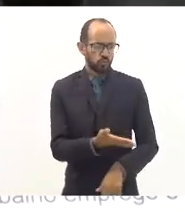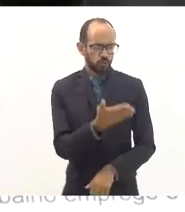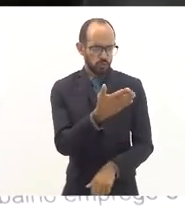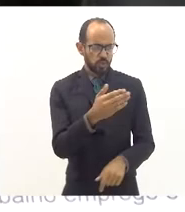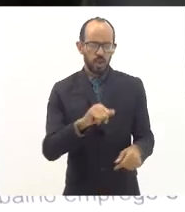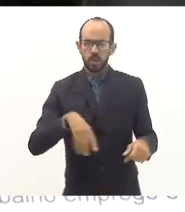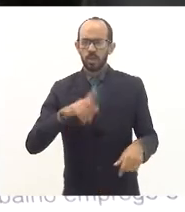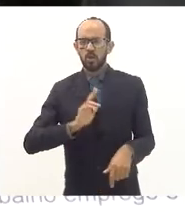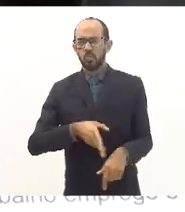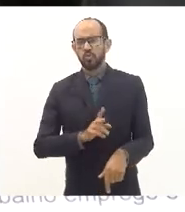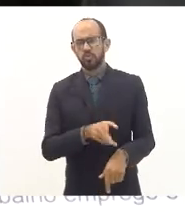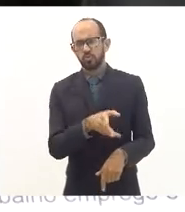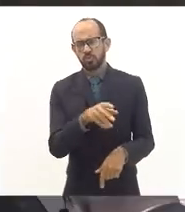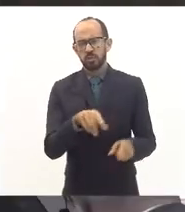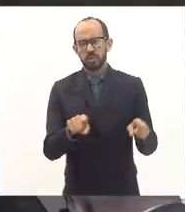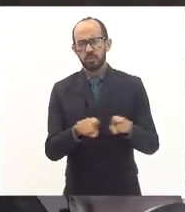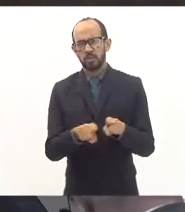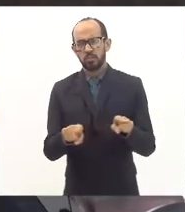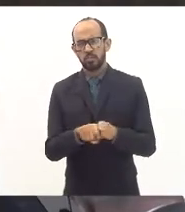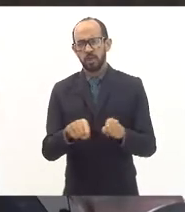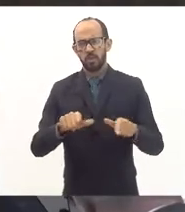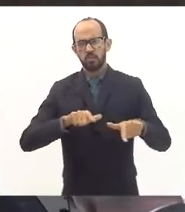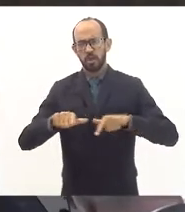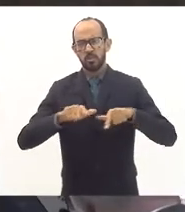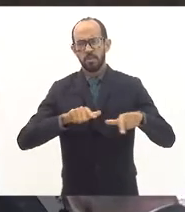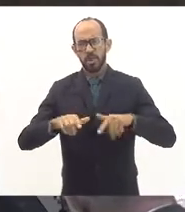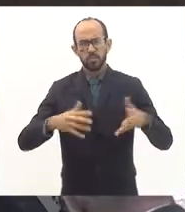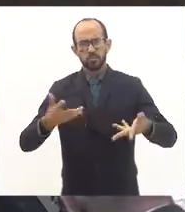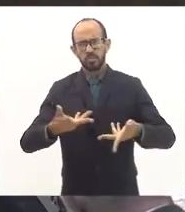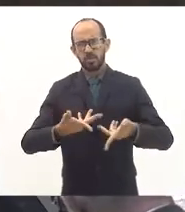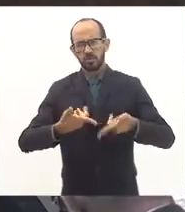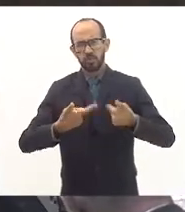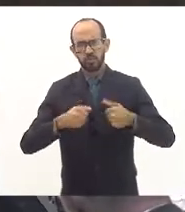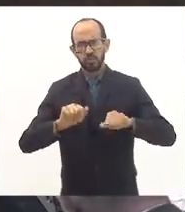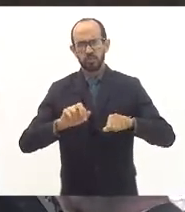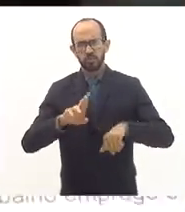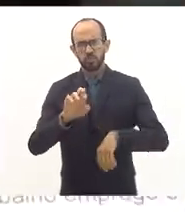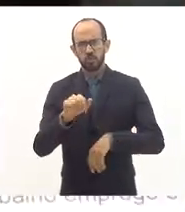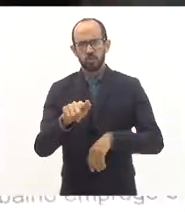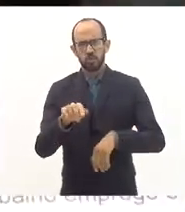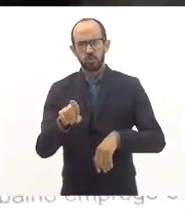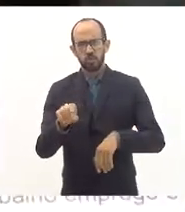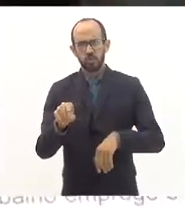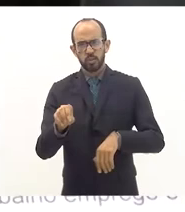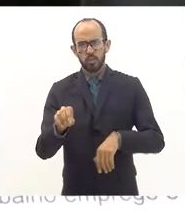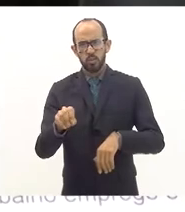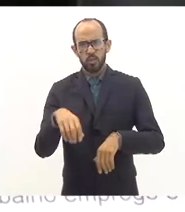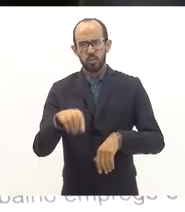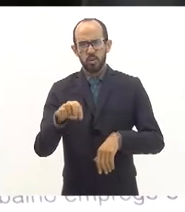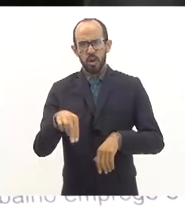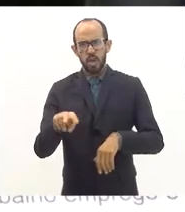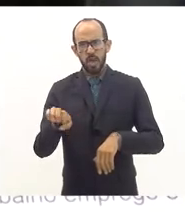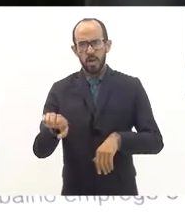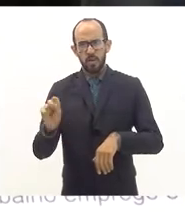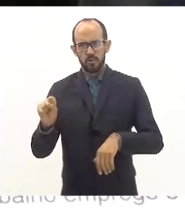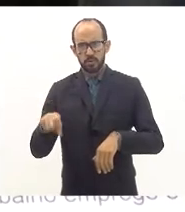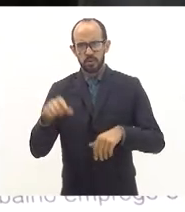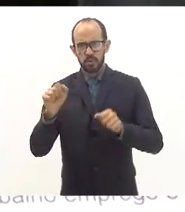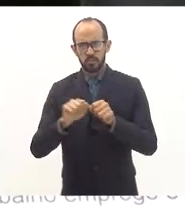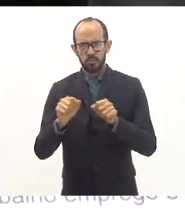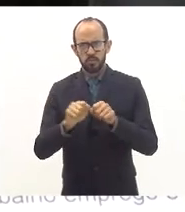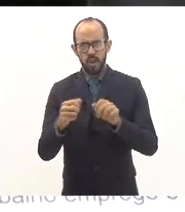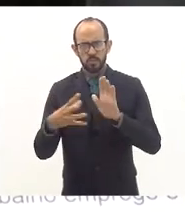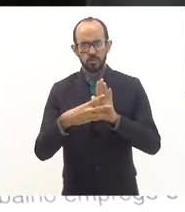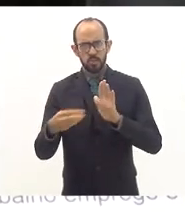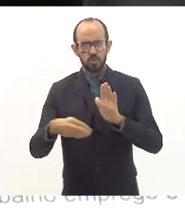dado continuidade ao belíssimo legado deixado pelo Rodrigo Neves em Niterói, que faz de Niterói o grande exemplo que